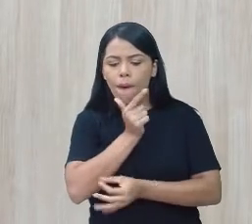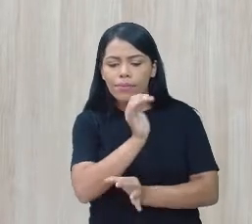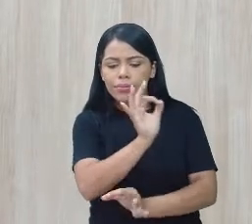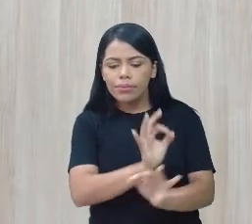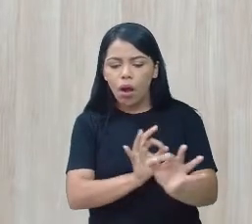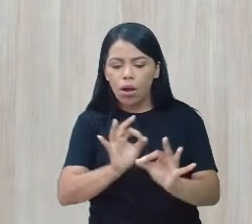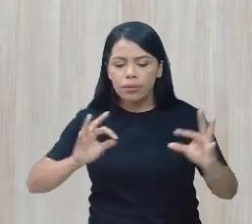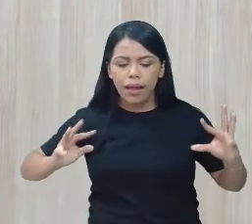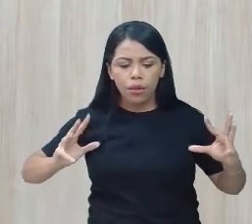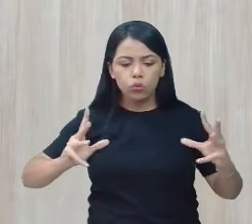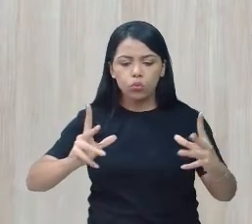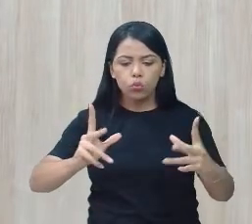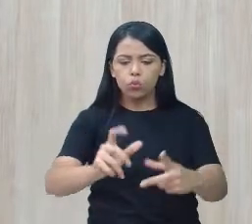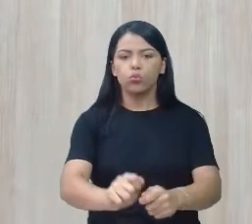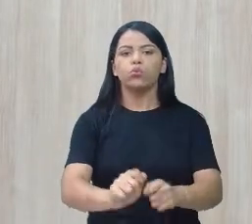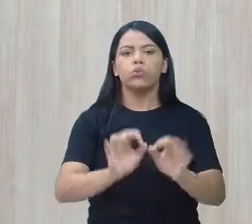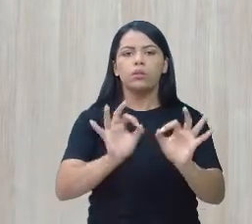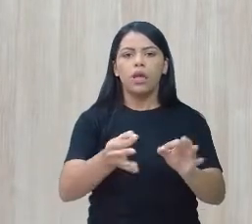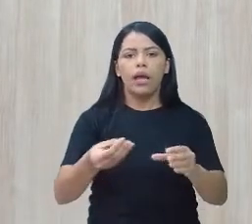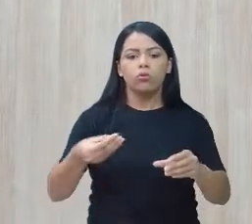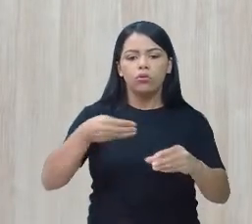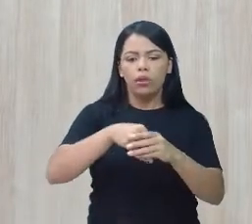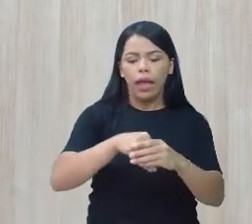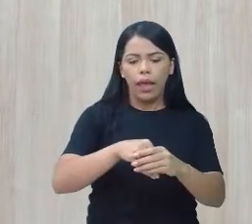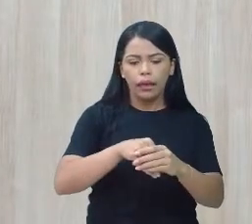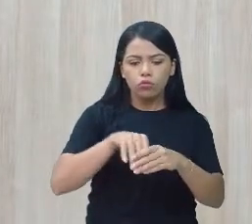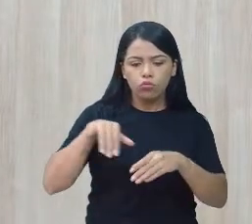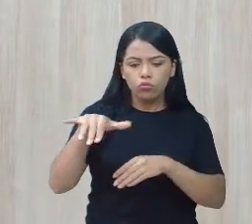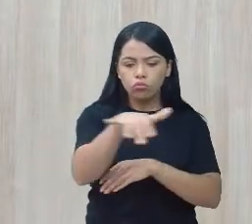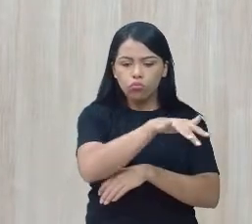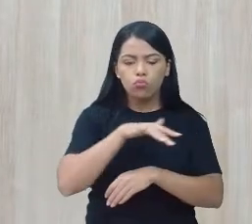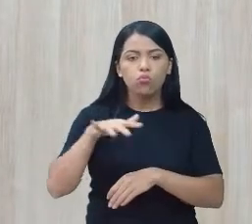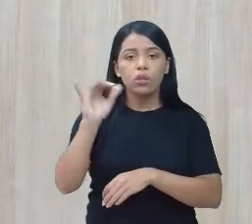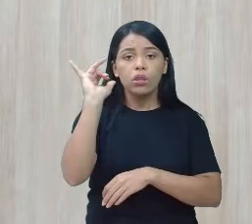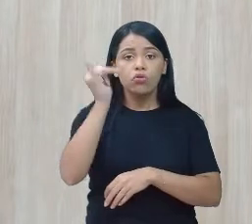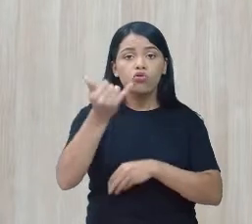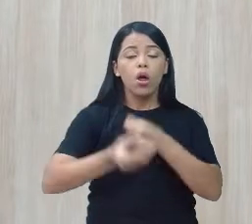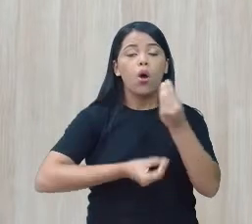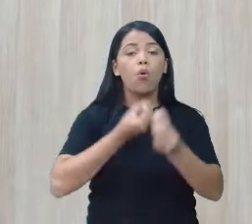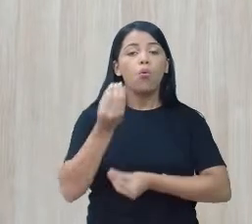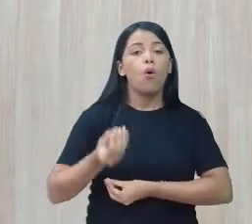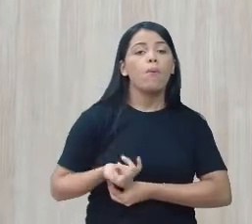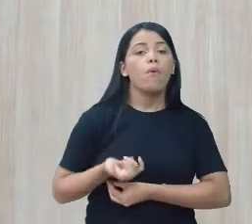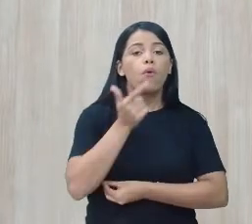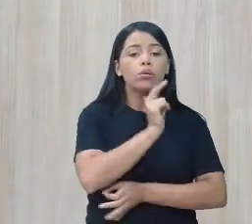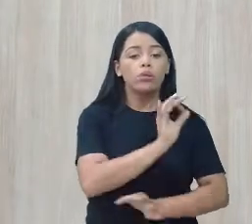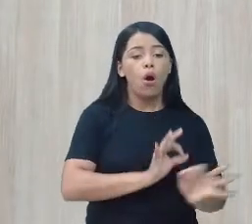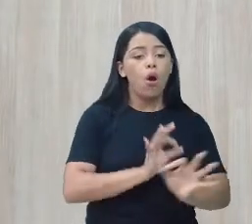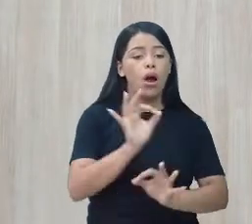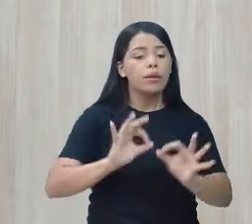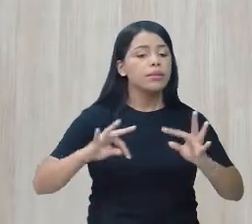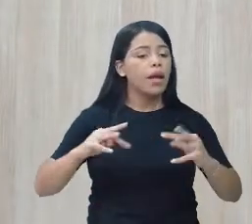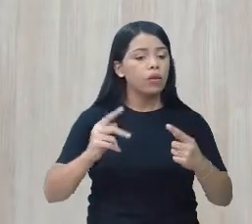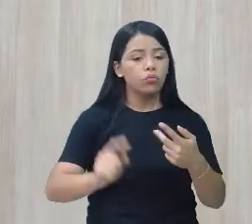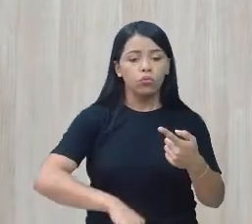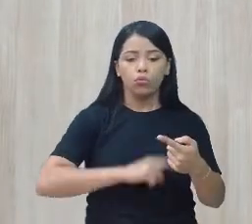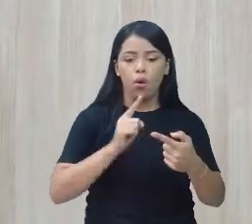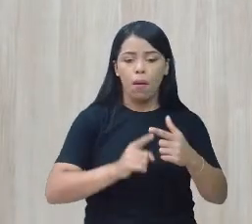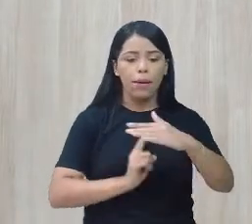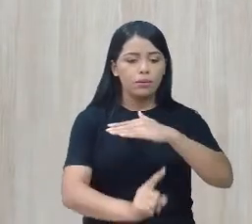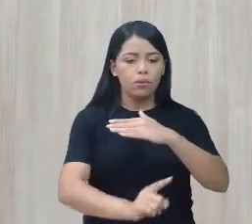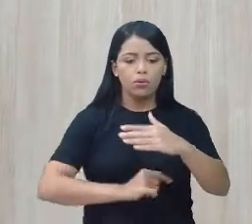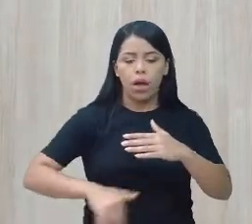tempo, dentro de um espaço. Então, a história em si é a parte do